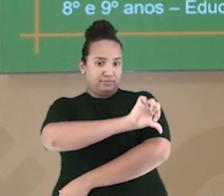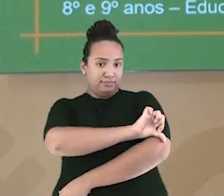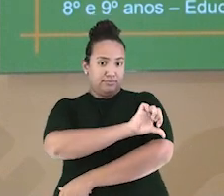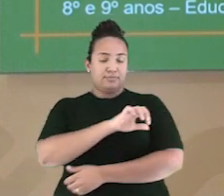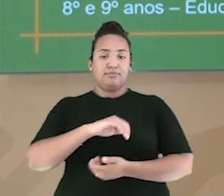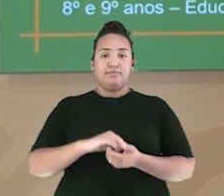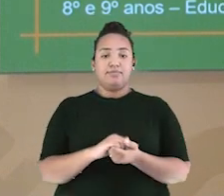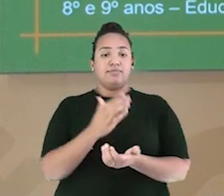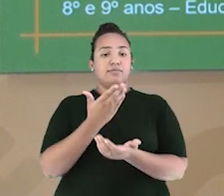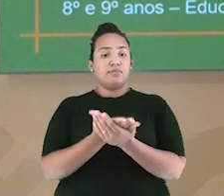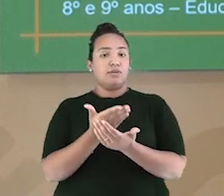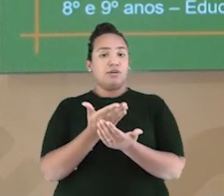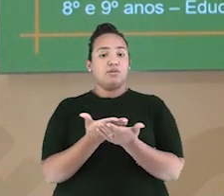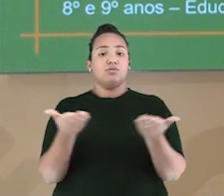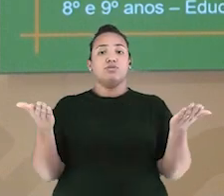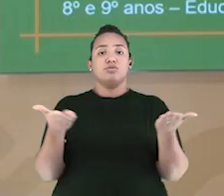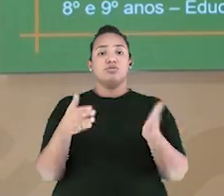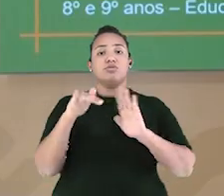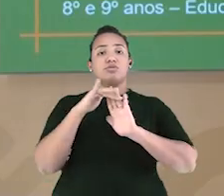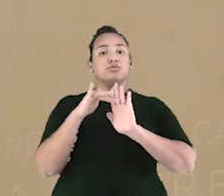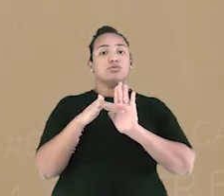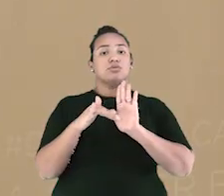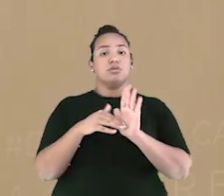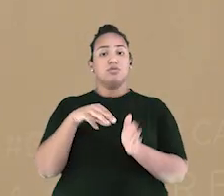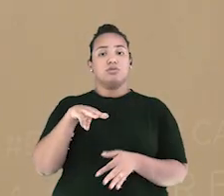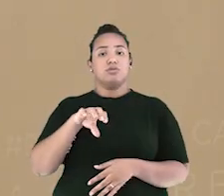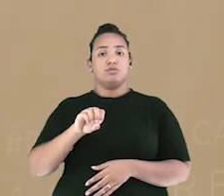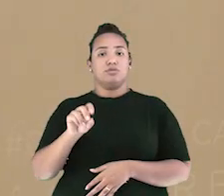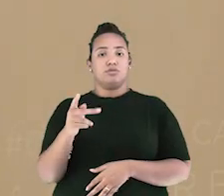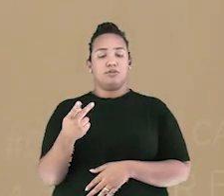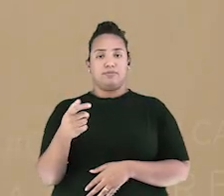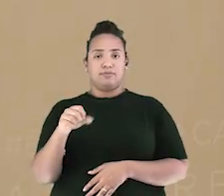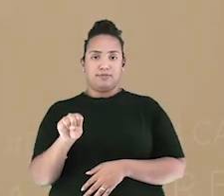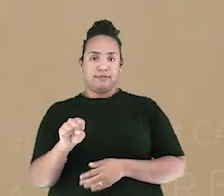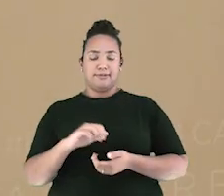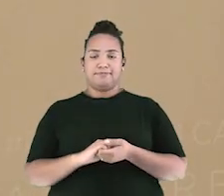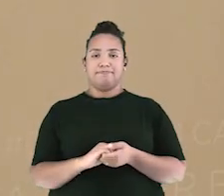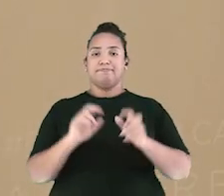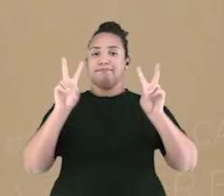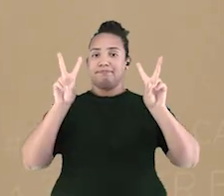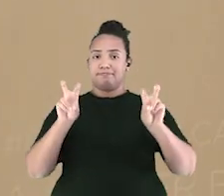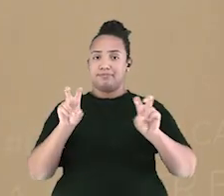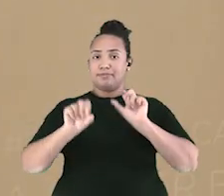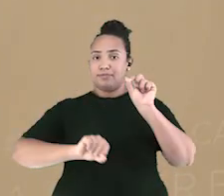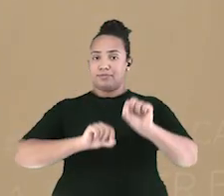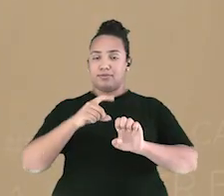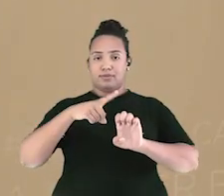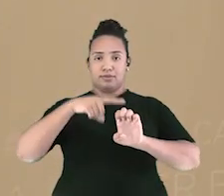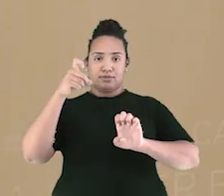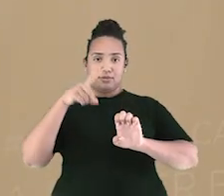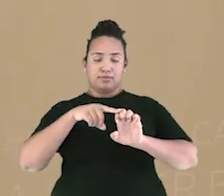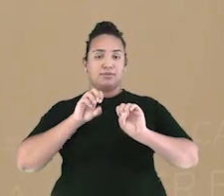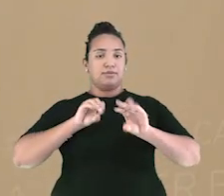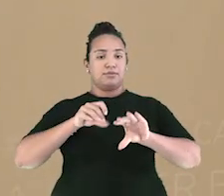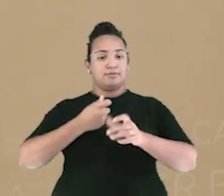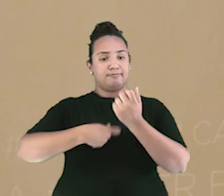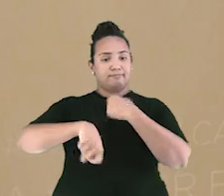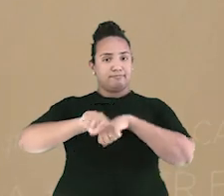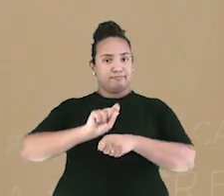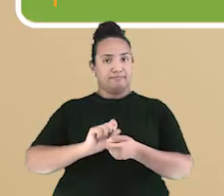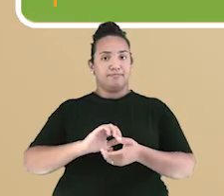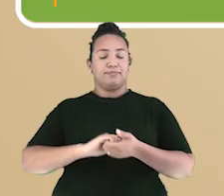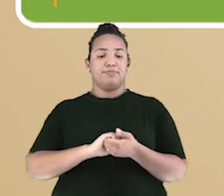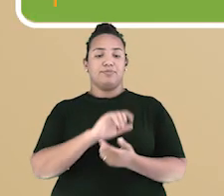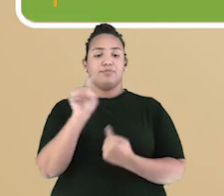A Escala de Mohs, Dureza de Materiais. Para a aula de hoje, nosso eixo temático é empreendedorismo e educação